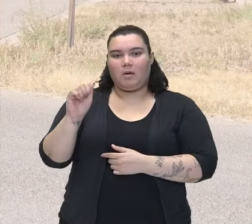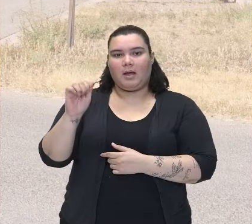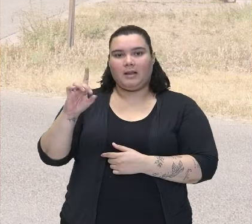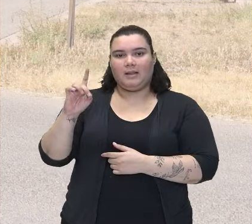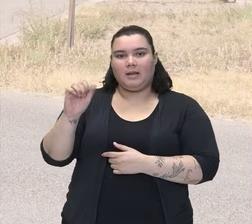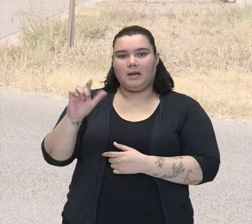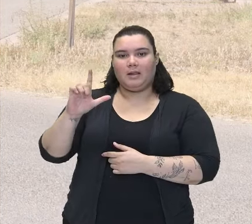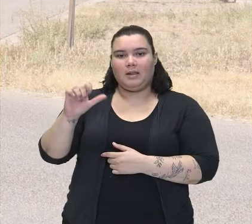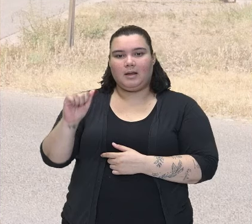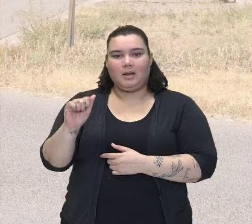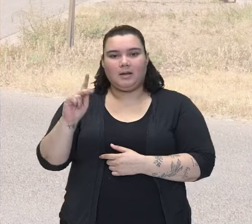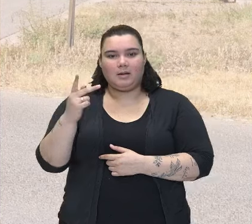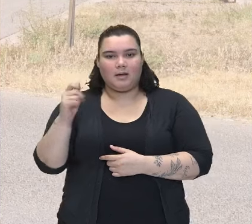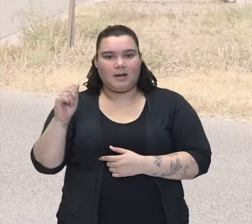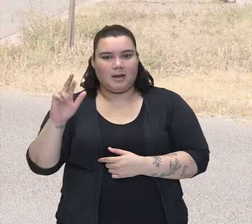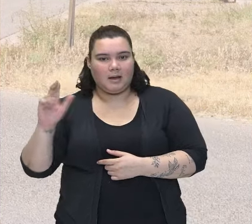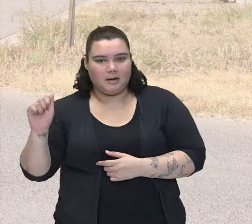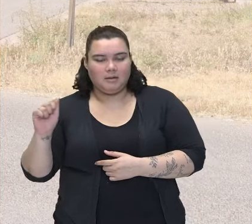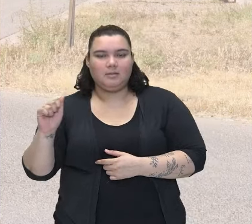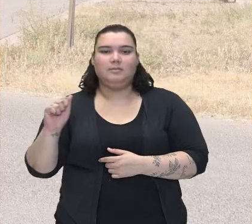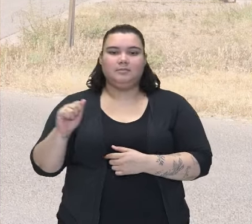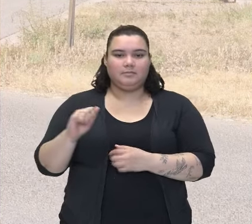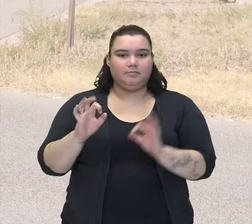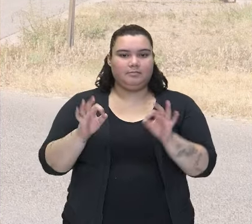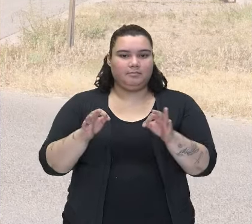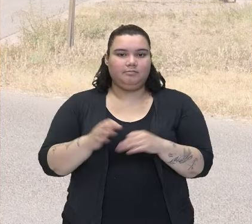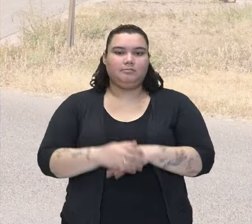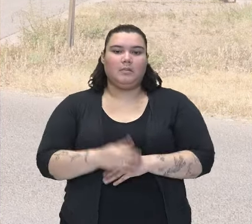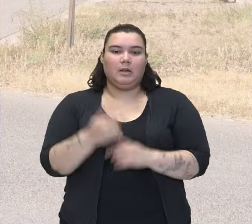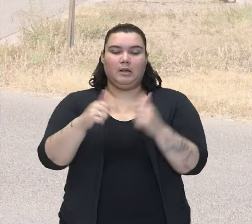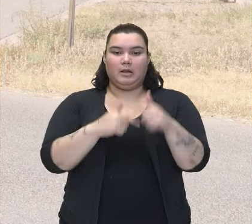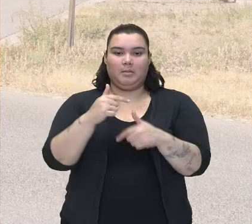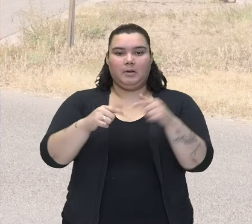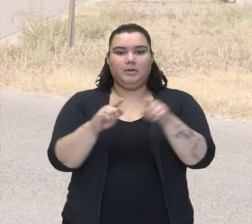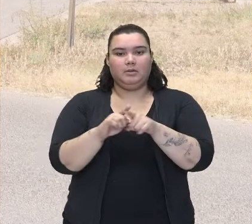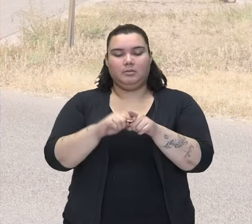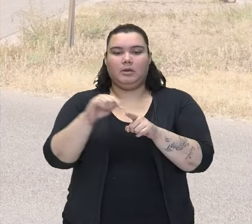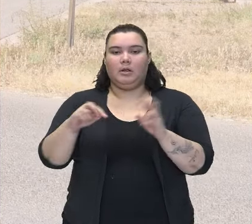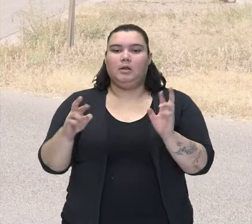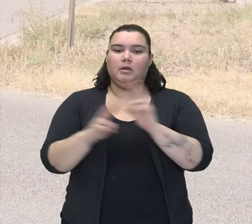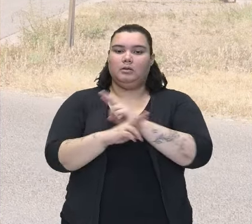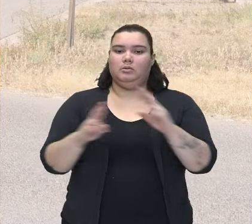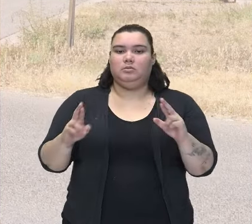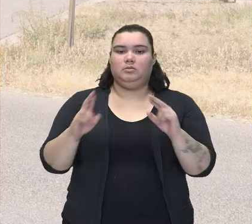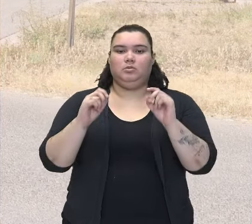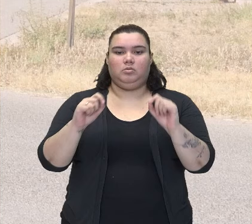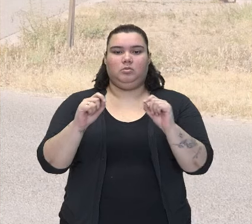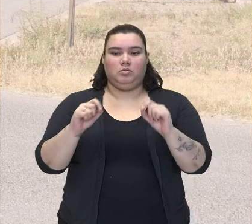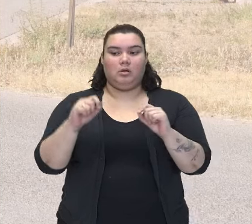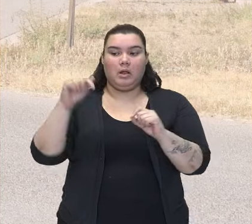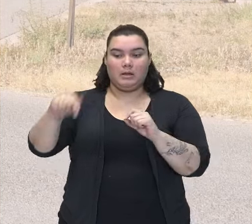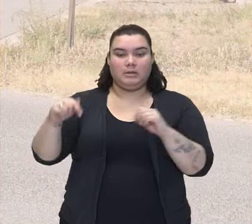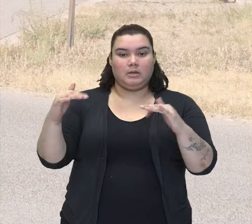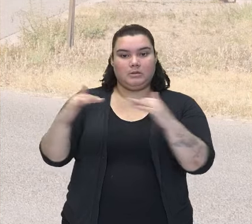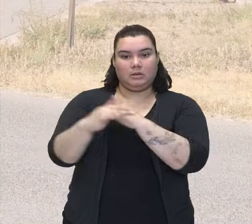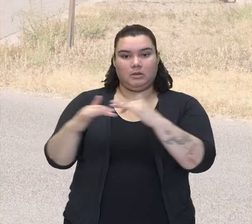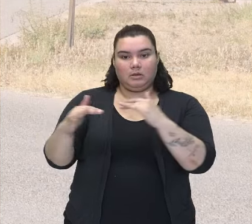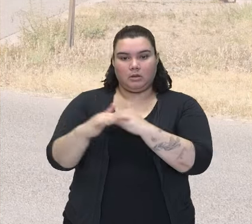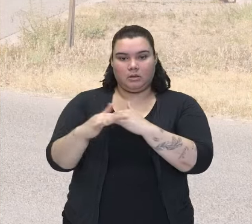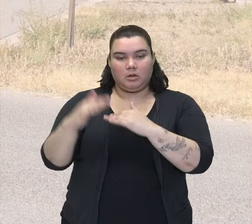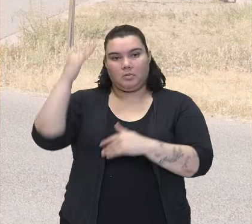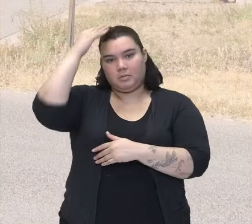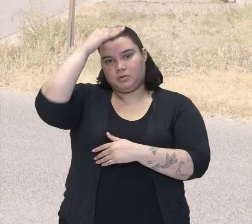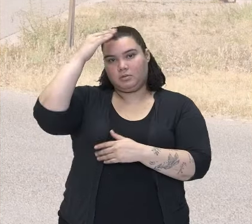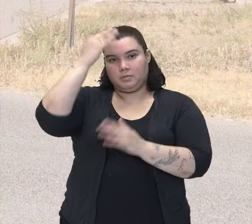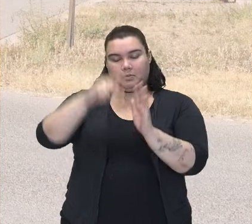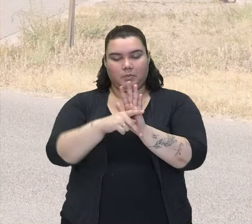São Luís Potosí, tá? Para trabalhar também nessa situação em relação ao Vale do Silício